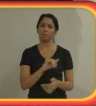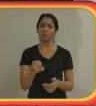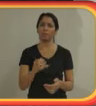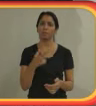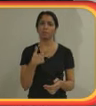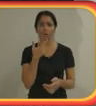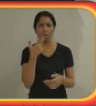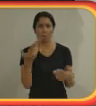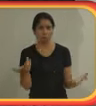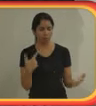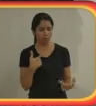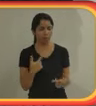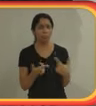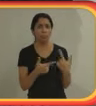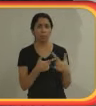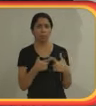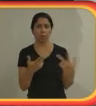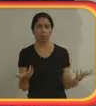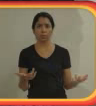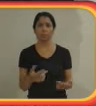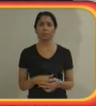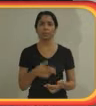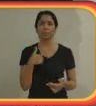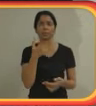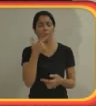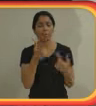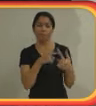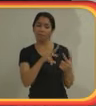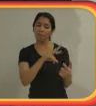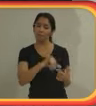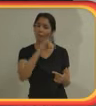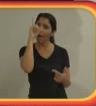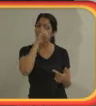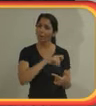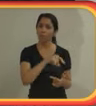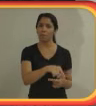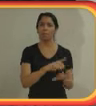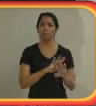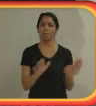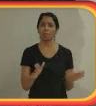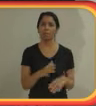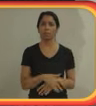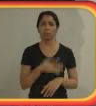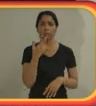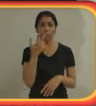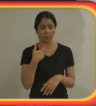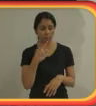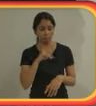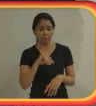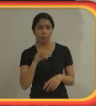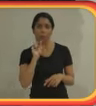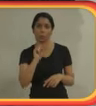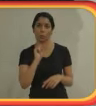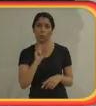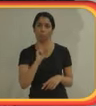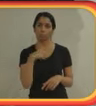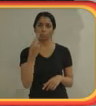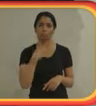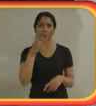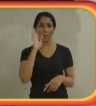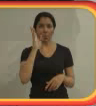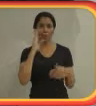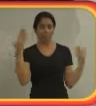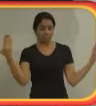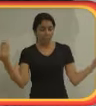gente não começar isso. Aí eu falei assim, por quê? Ele falou assim, vai ser uma carga muito grande pra você. Aí eu falei assim, vamos fazer o seguinte,